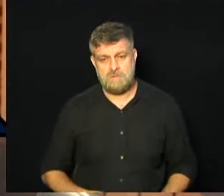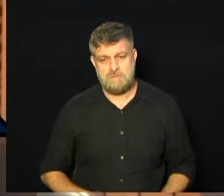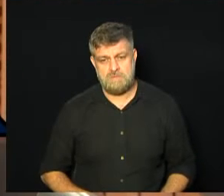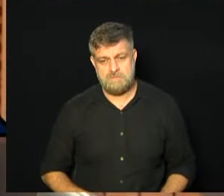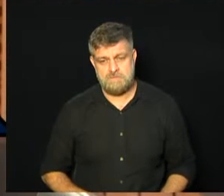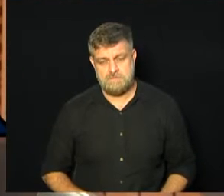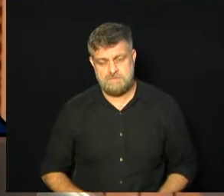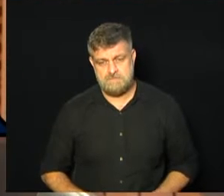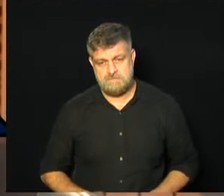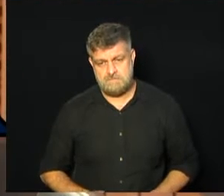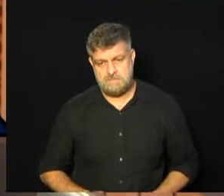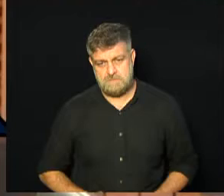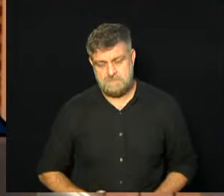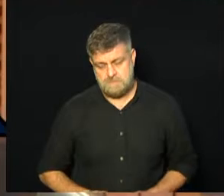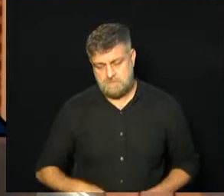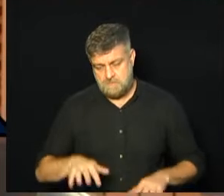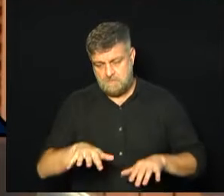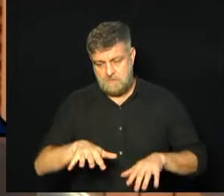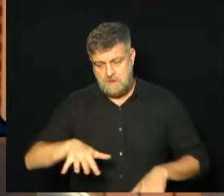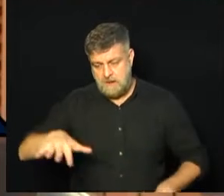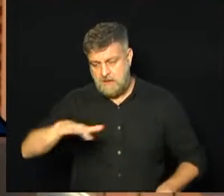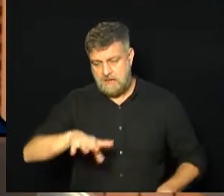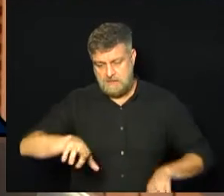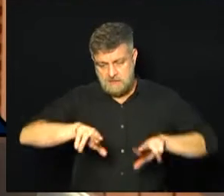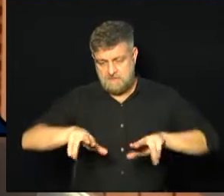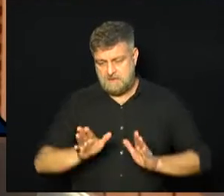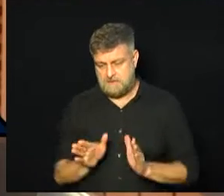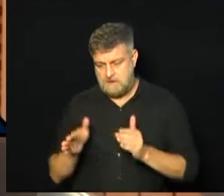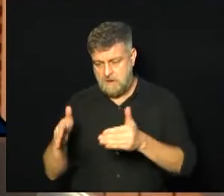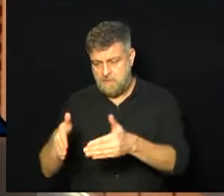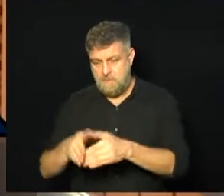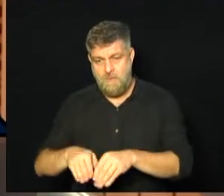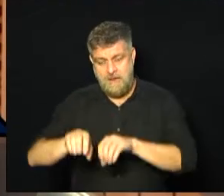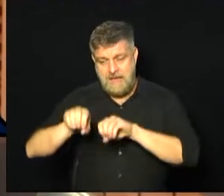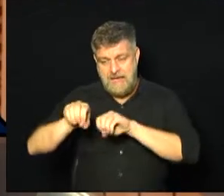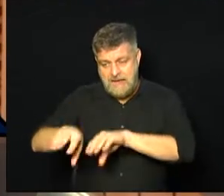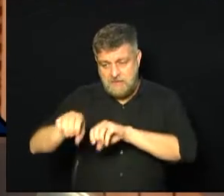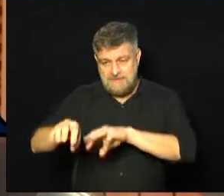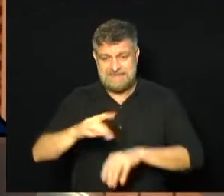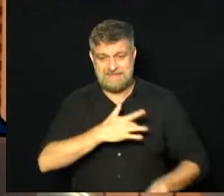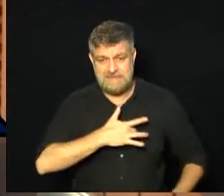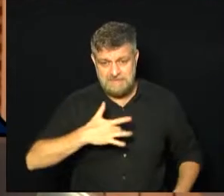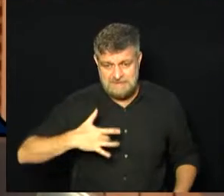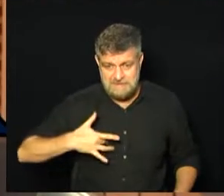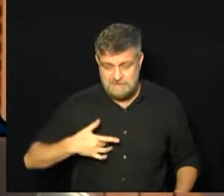educação e a saúde. E a saúde está sendo muito maltratada.